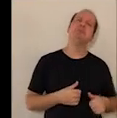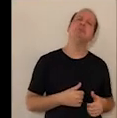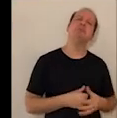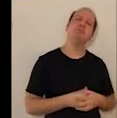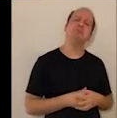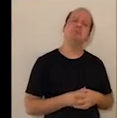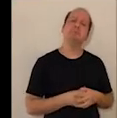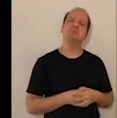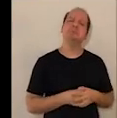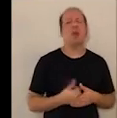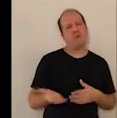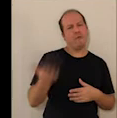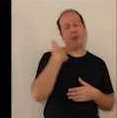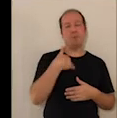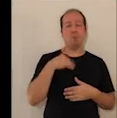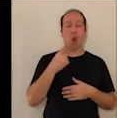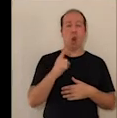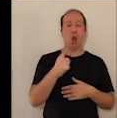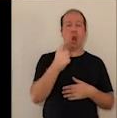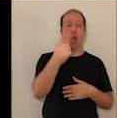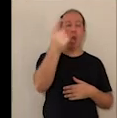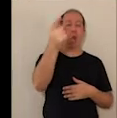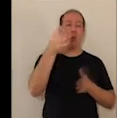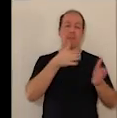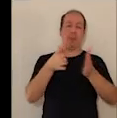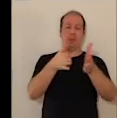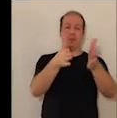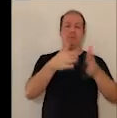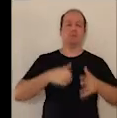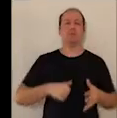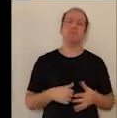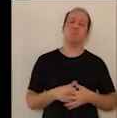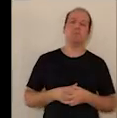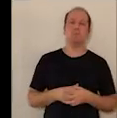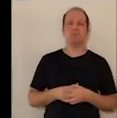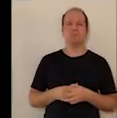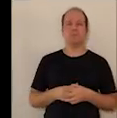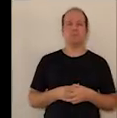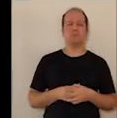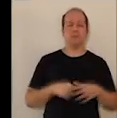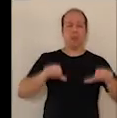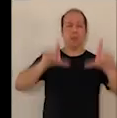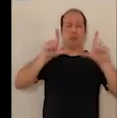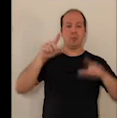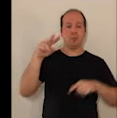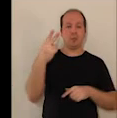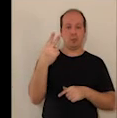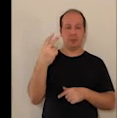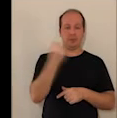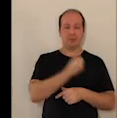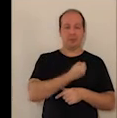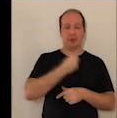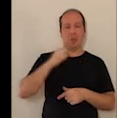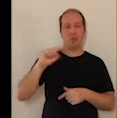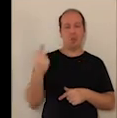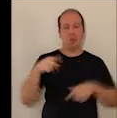me mostre o caminho. Por aqui, senhor. Ato 2, cena 1. Quarto no